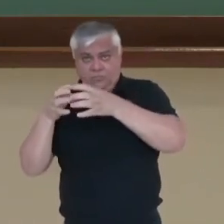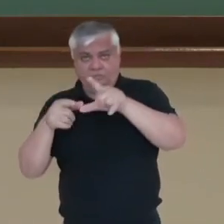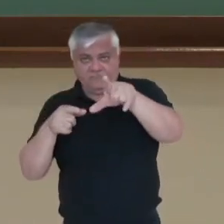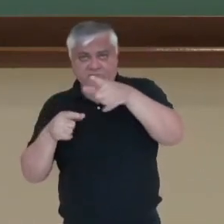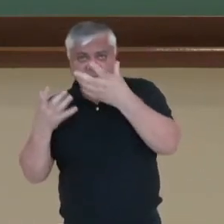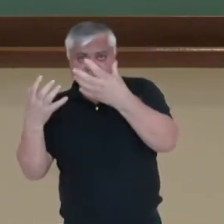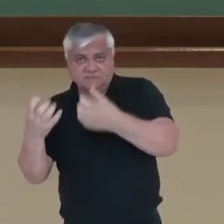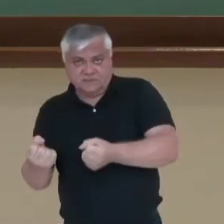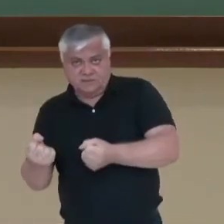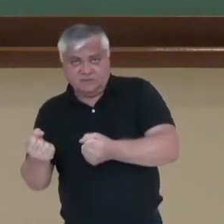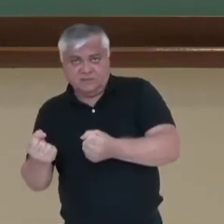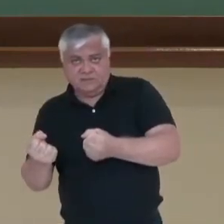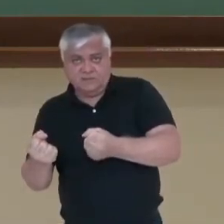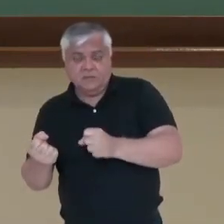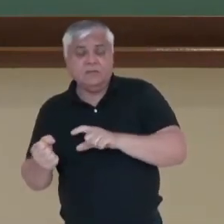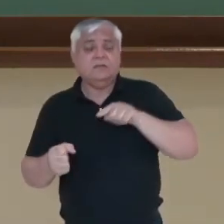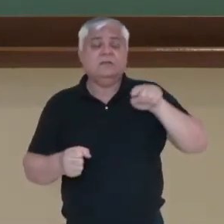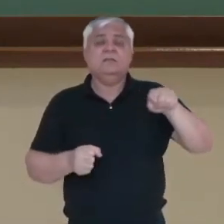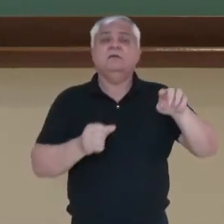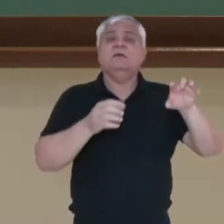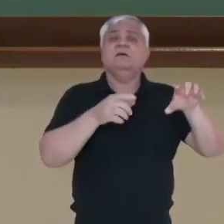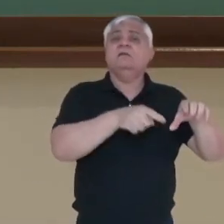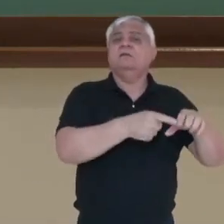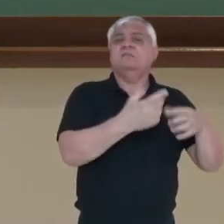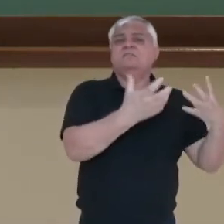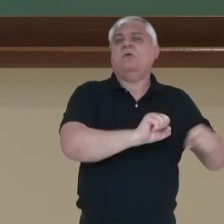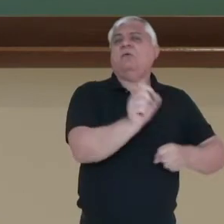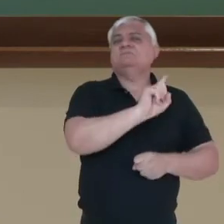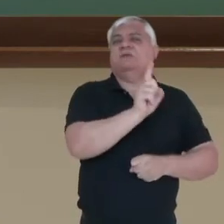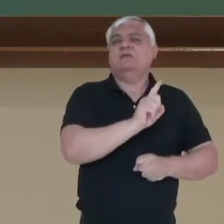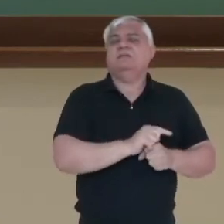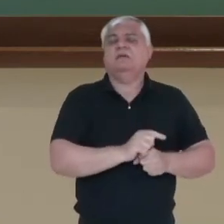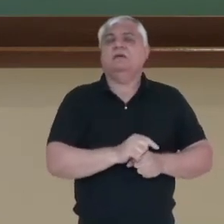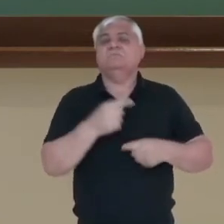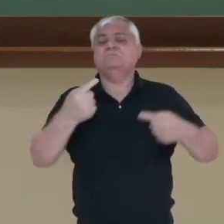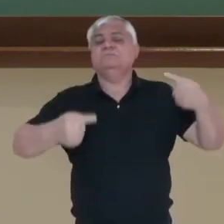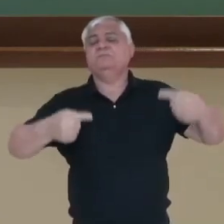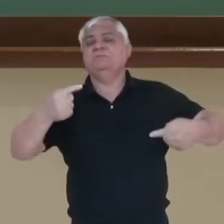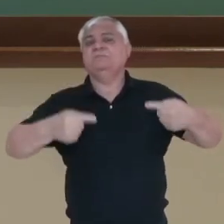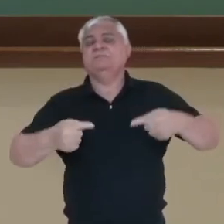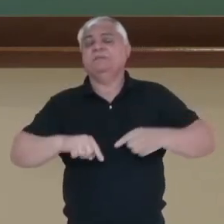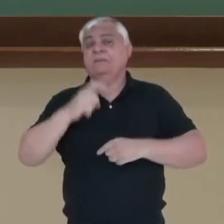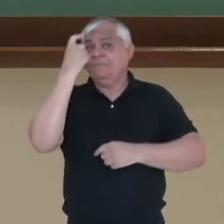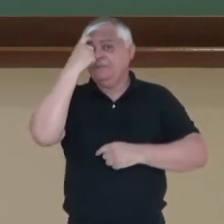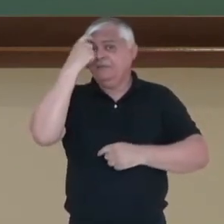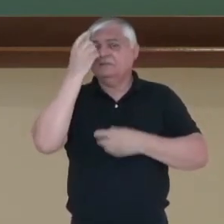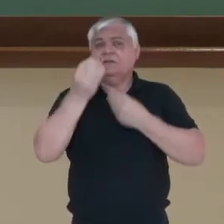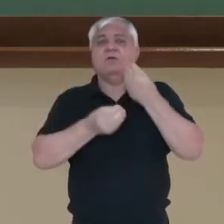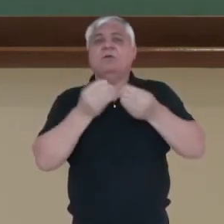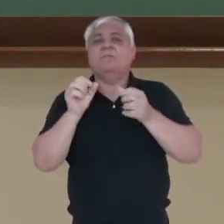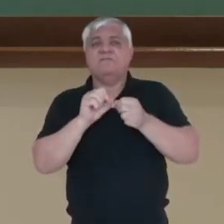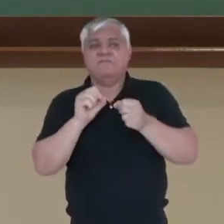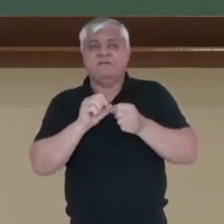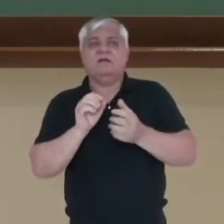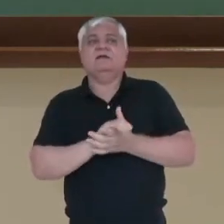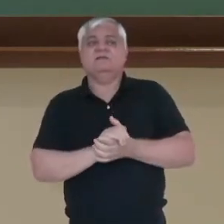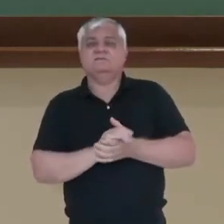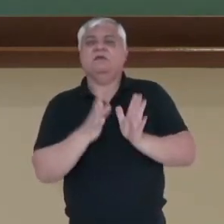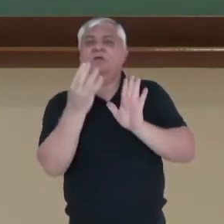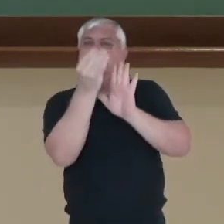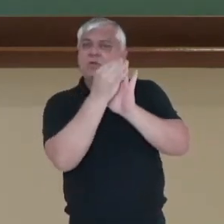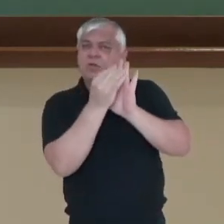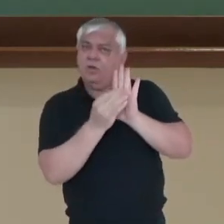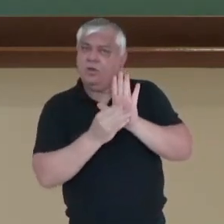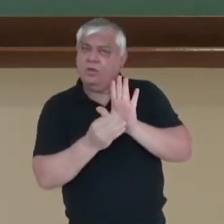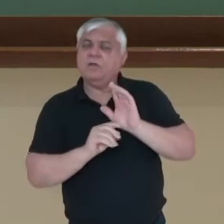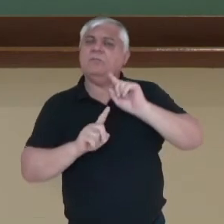para aceitar? Que argumentos para não aceitar? Pensa aí, né? Coloca aqui para